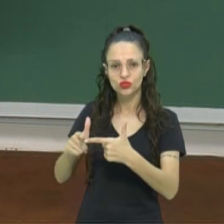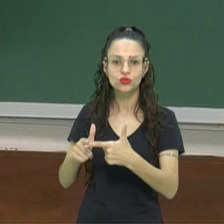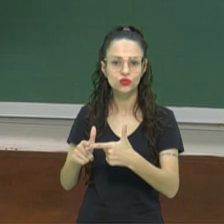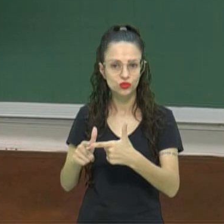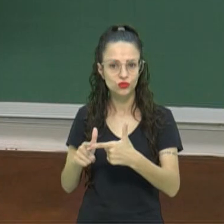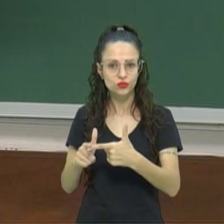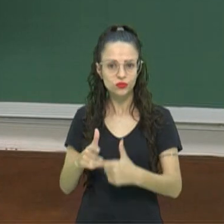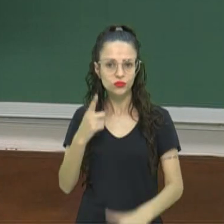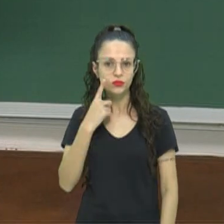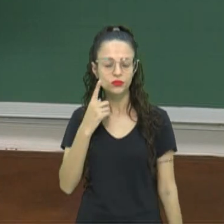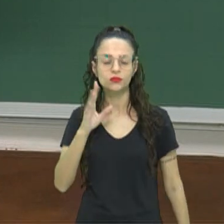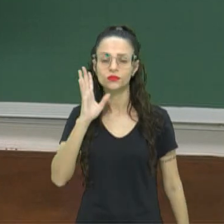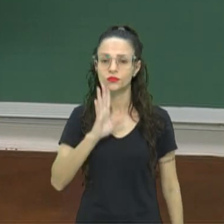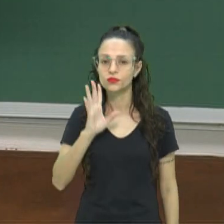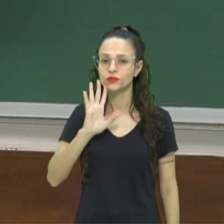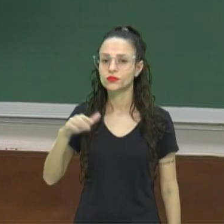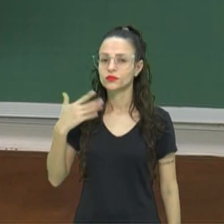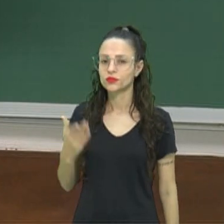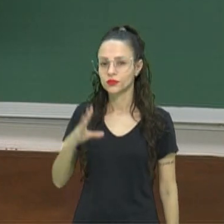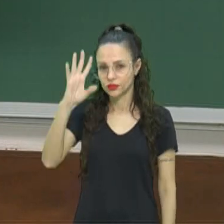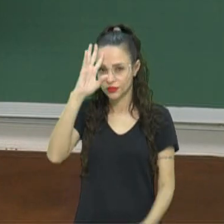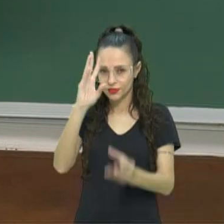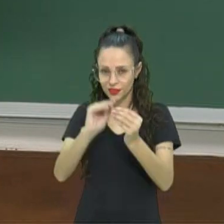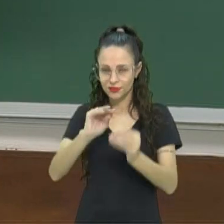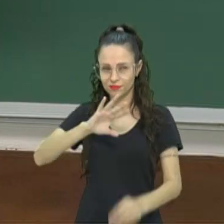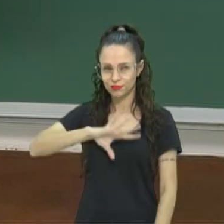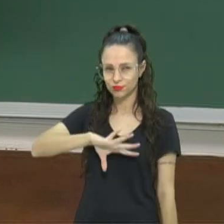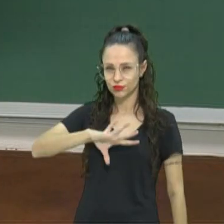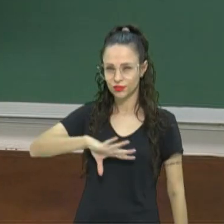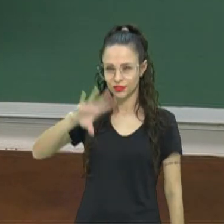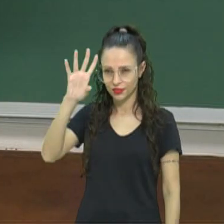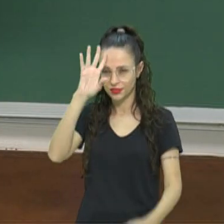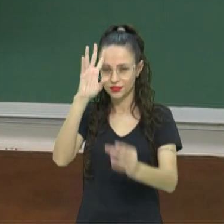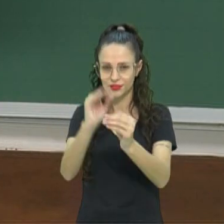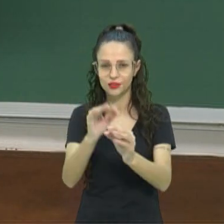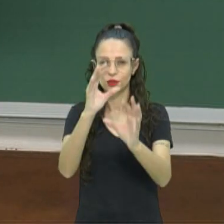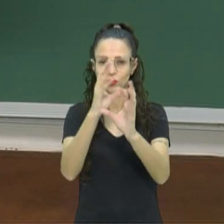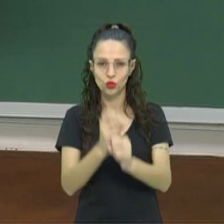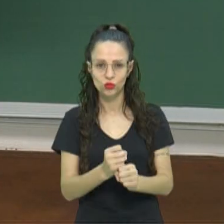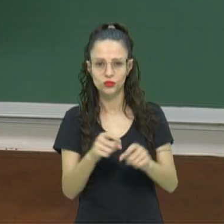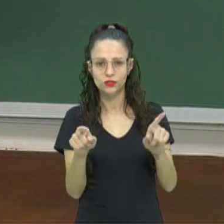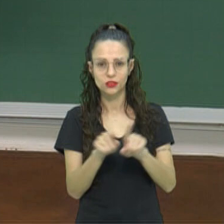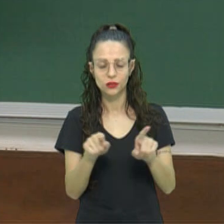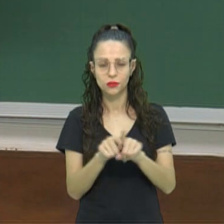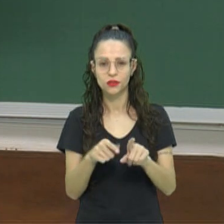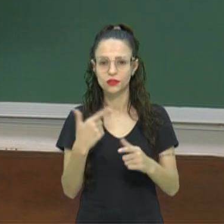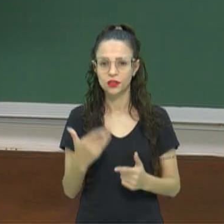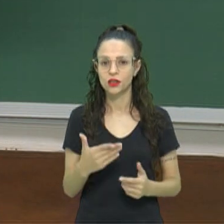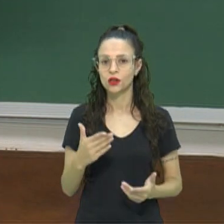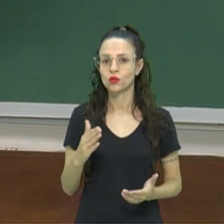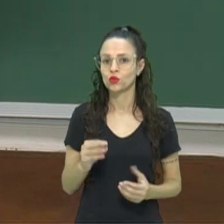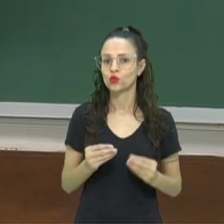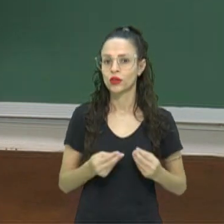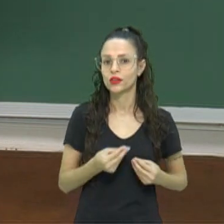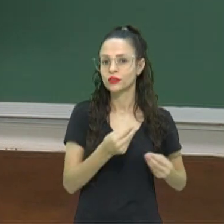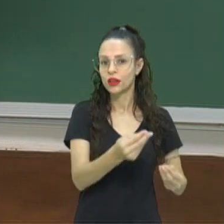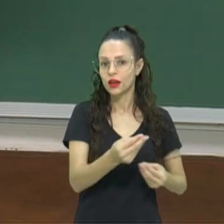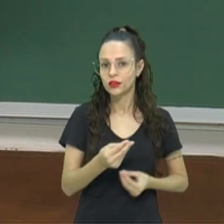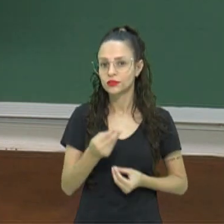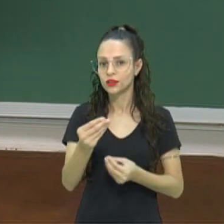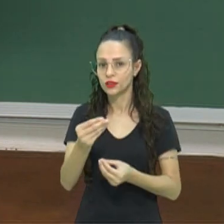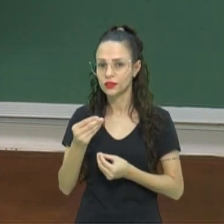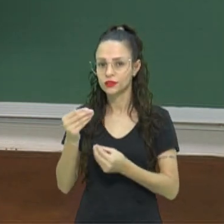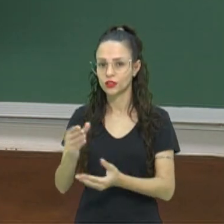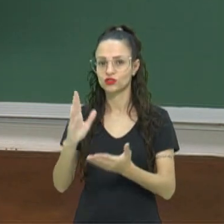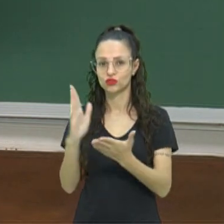dividindo. Olha que legal, quando você entende o português, você já entende a conta que tem que fazer. Então, você vai distribuir nas caixas,